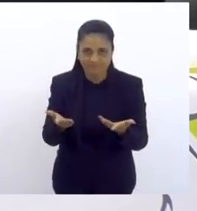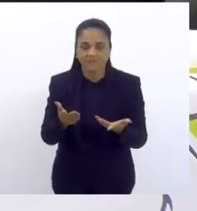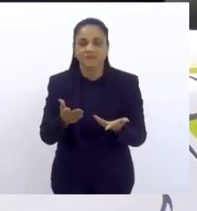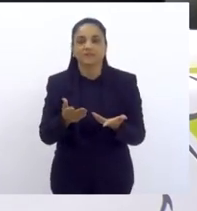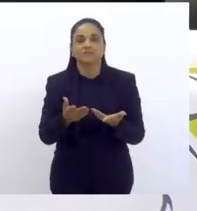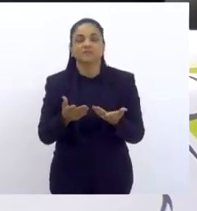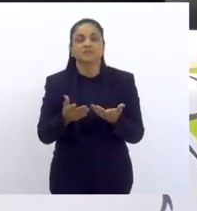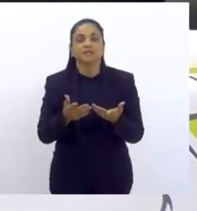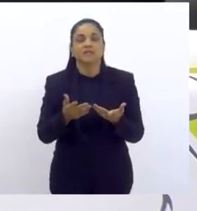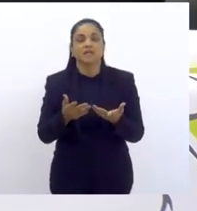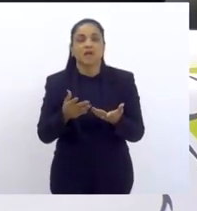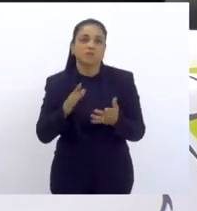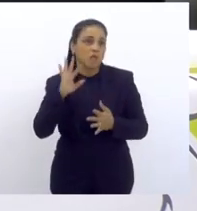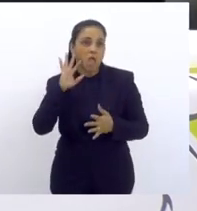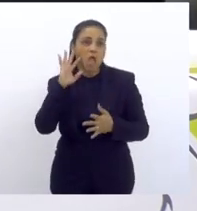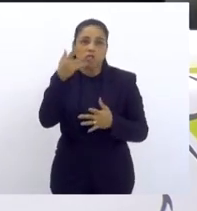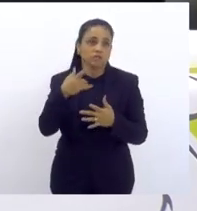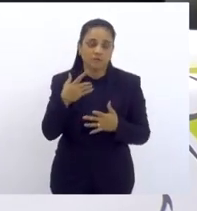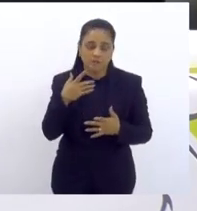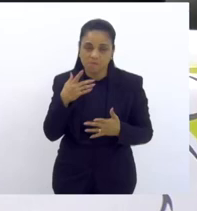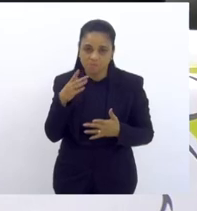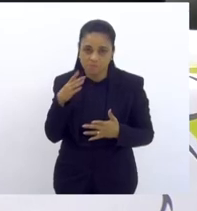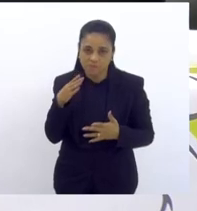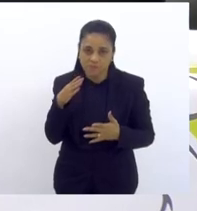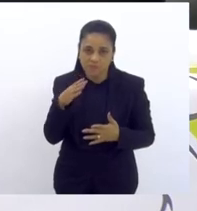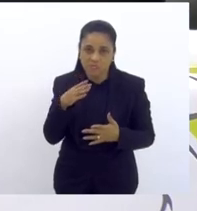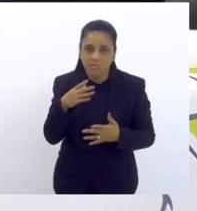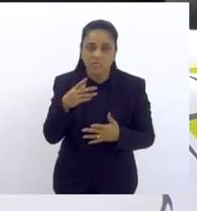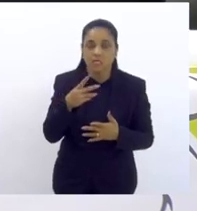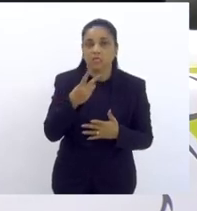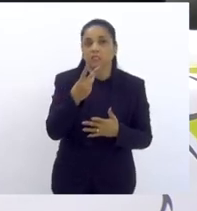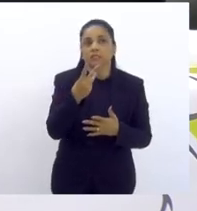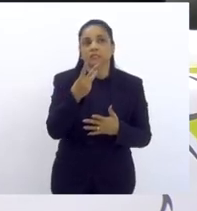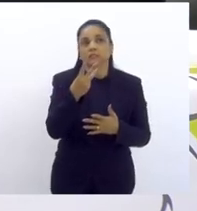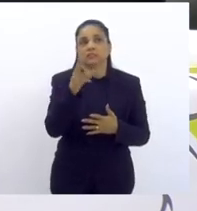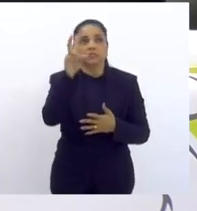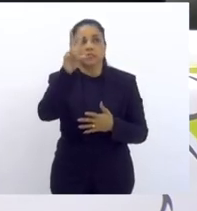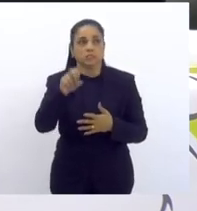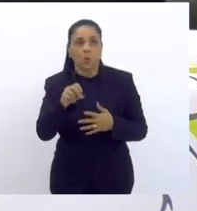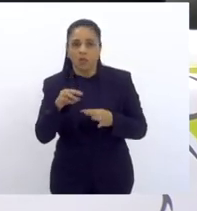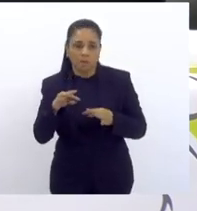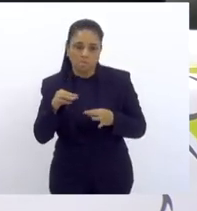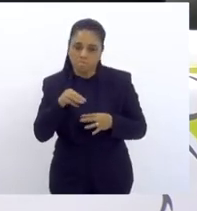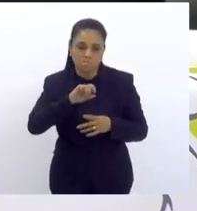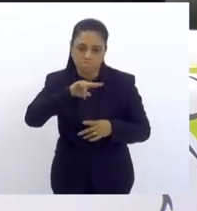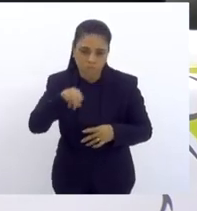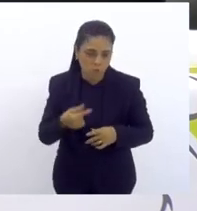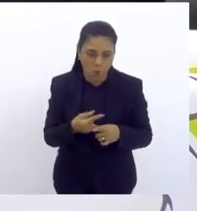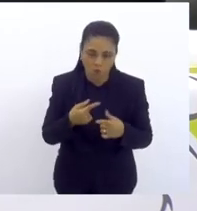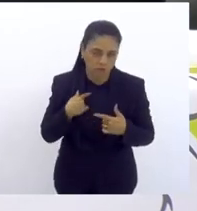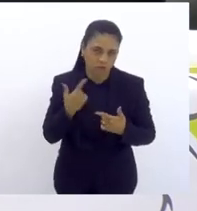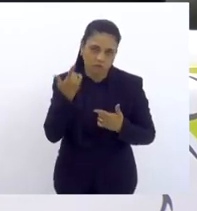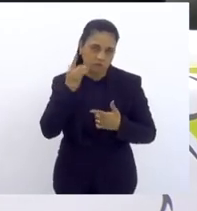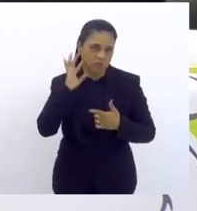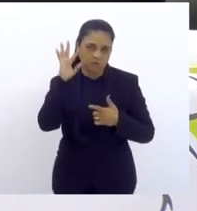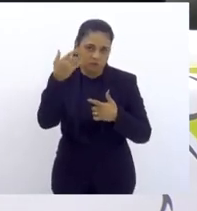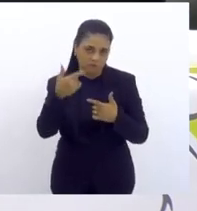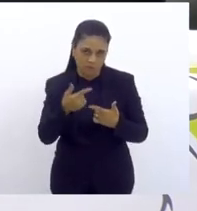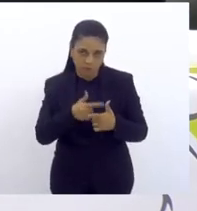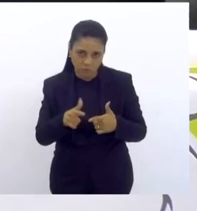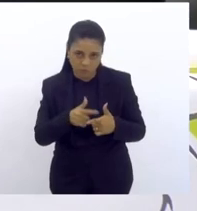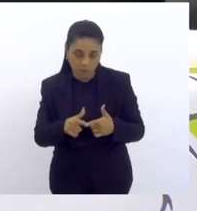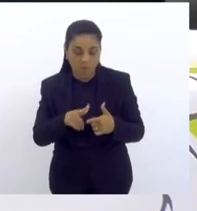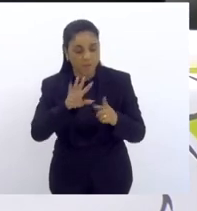resolver tem 1350 milhões de uma vez mas esse tipo de homenagem